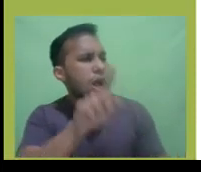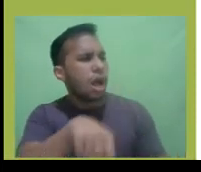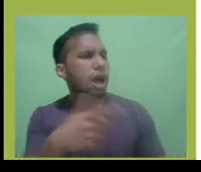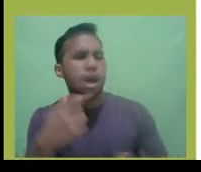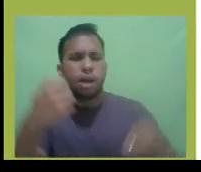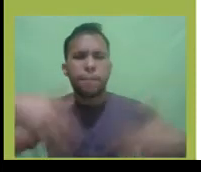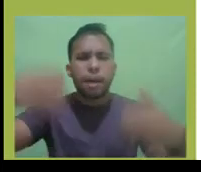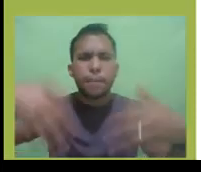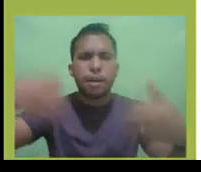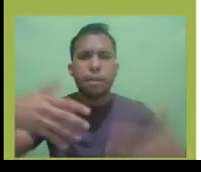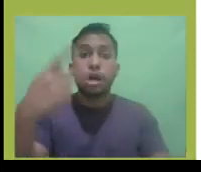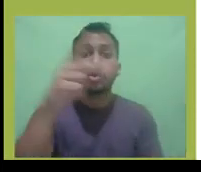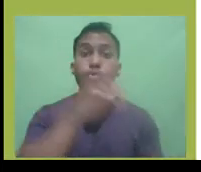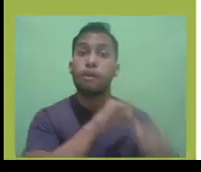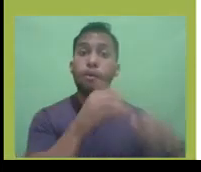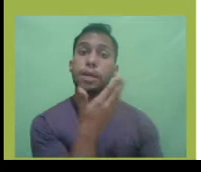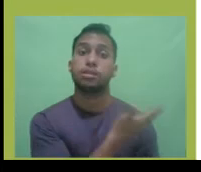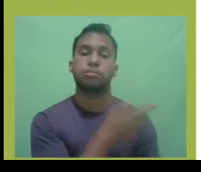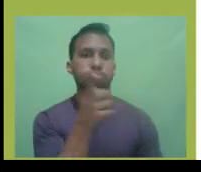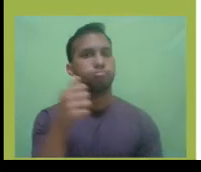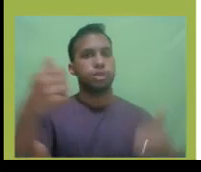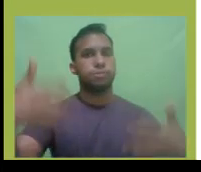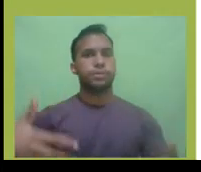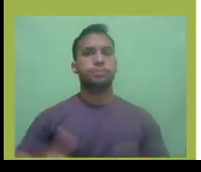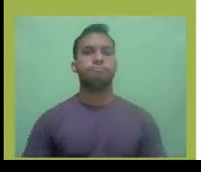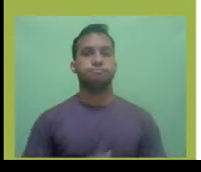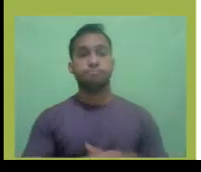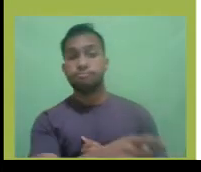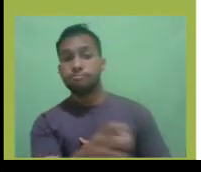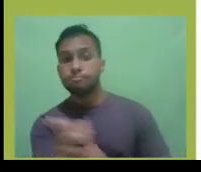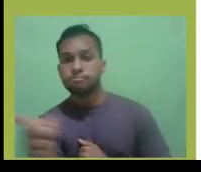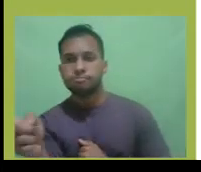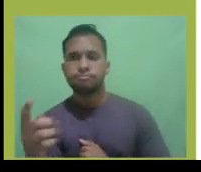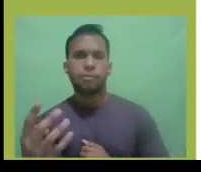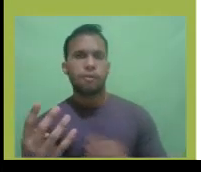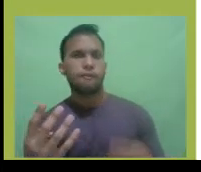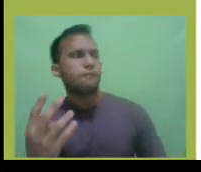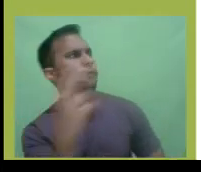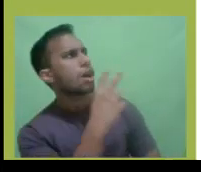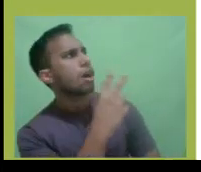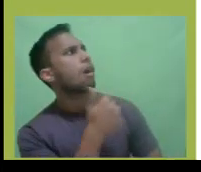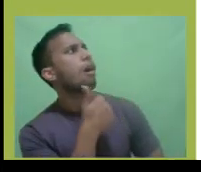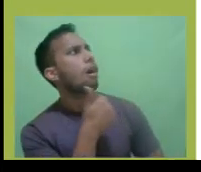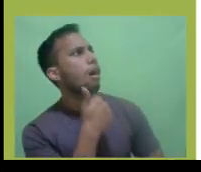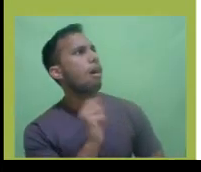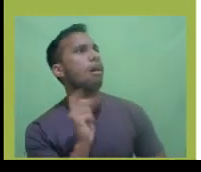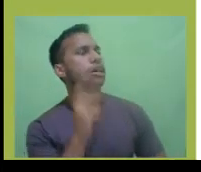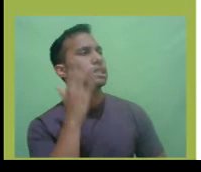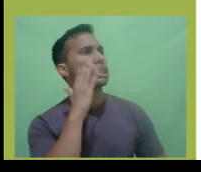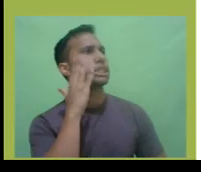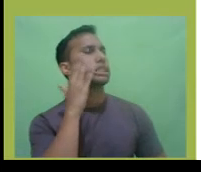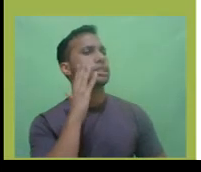explica a sua informação. Mas situe o espectador naquilo que ele está vendo. Se for apresentar um